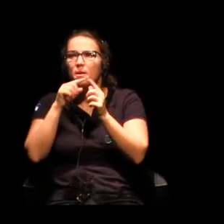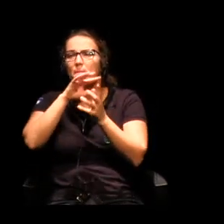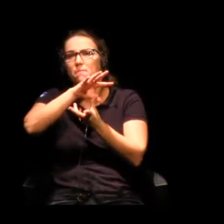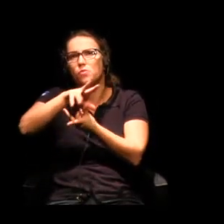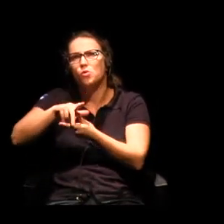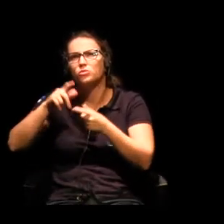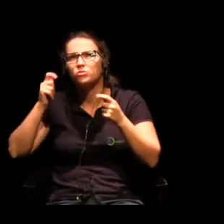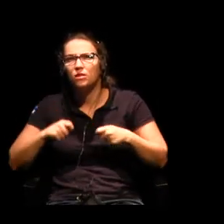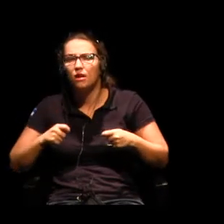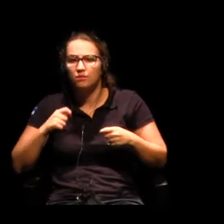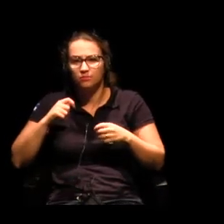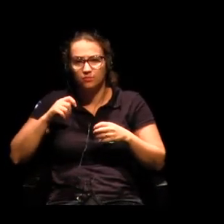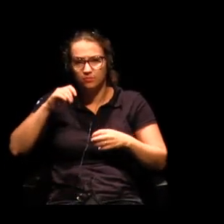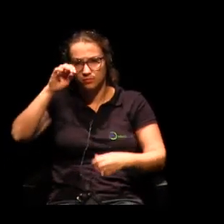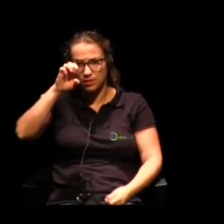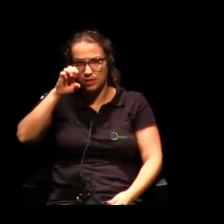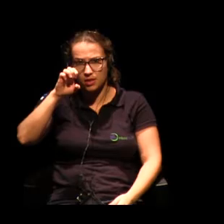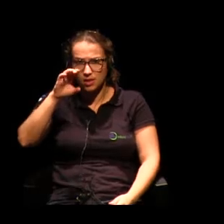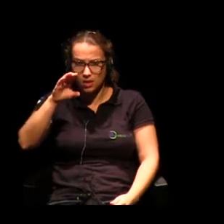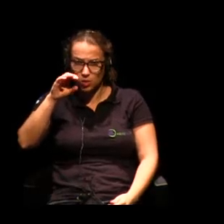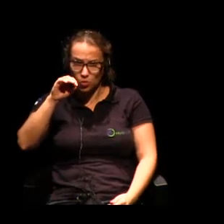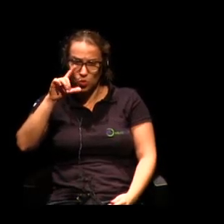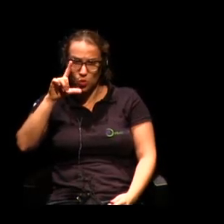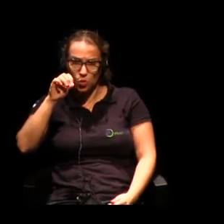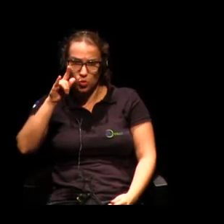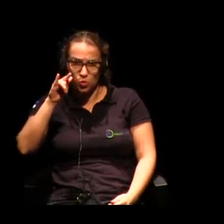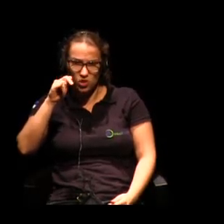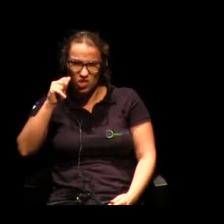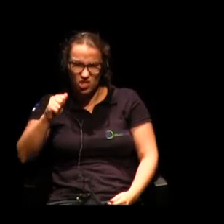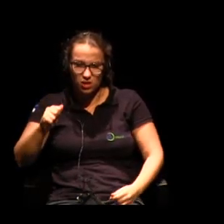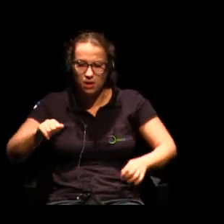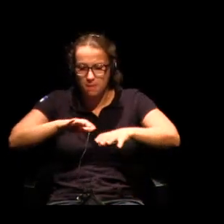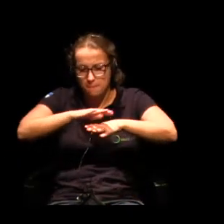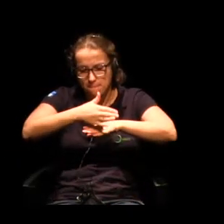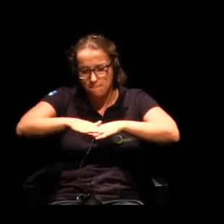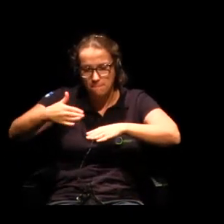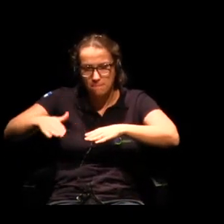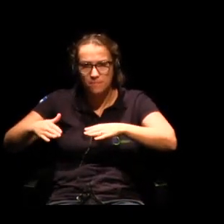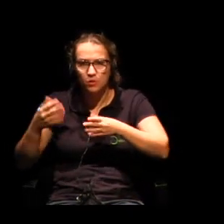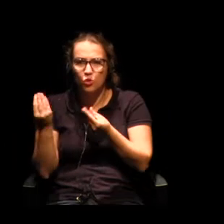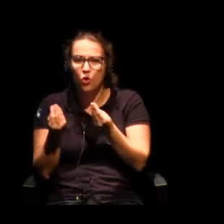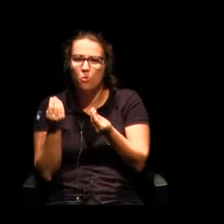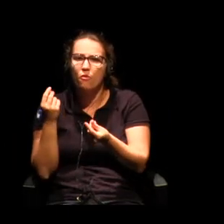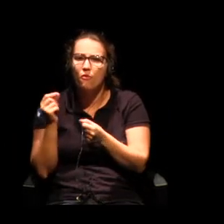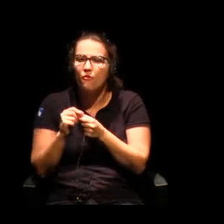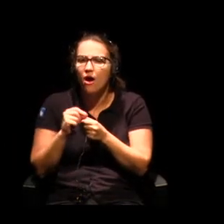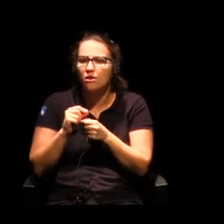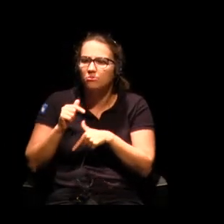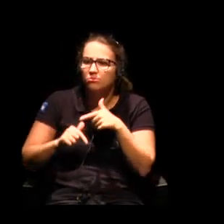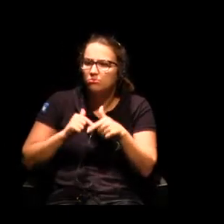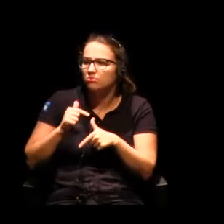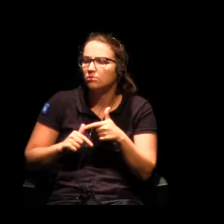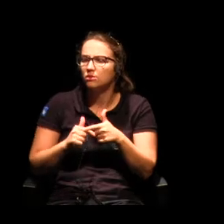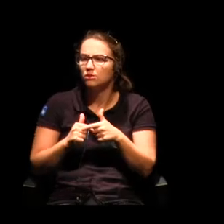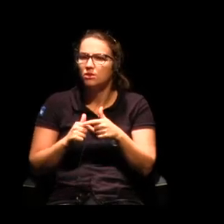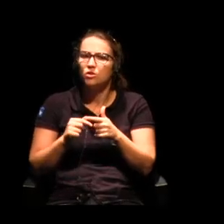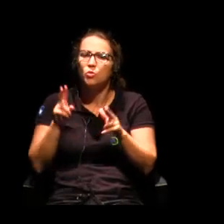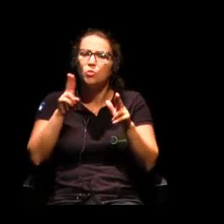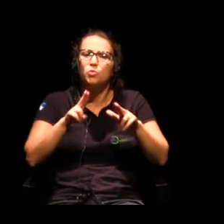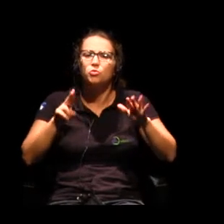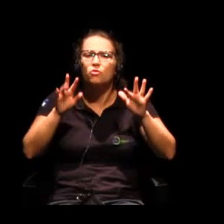poderia funcionar e pensamos como a ecologia de recifes trabalha ou